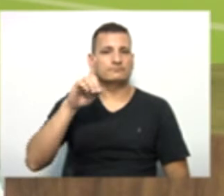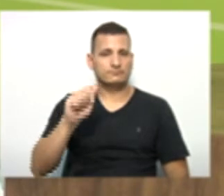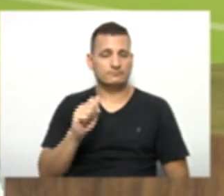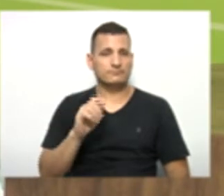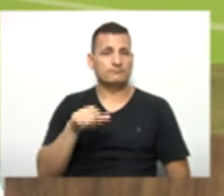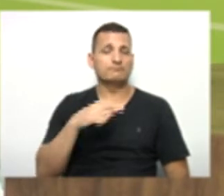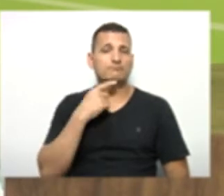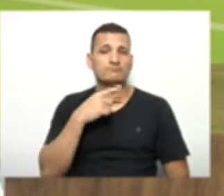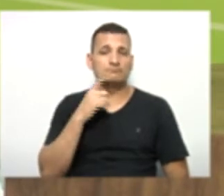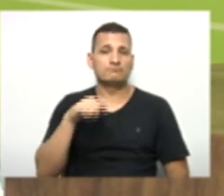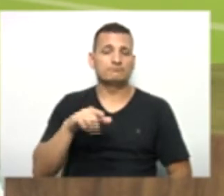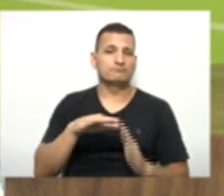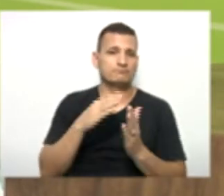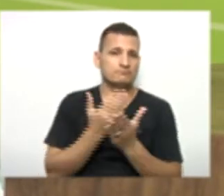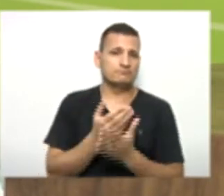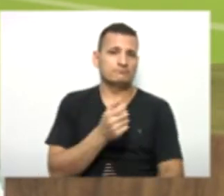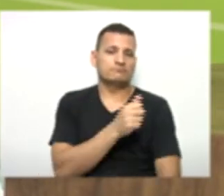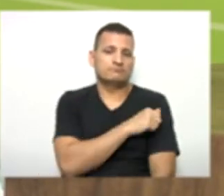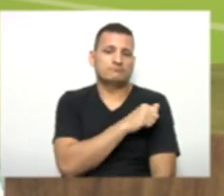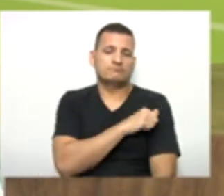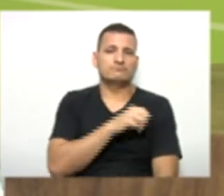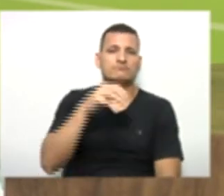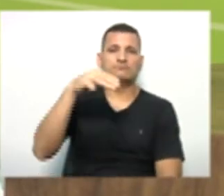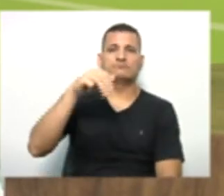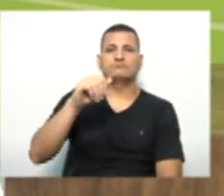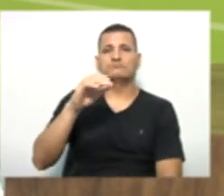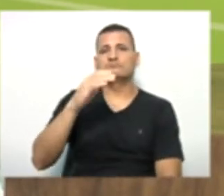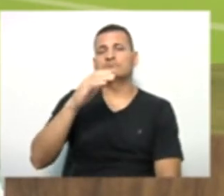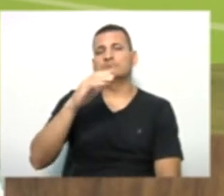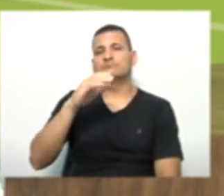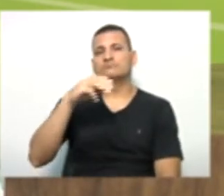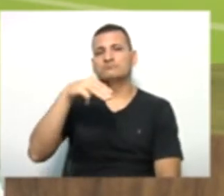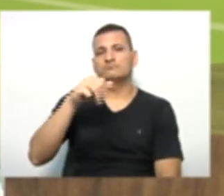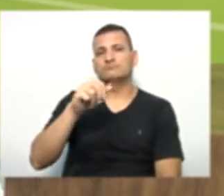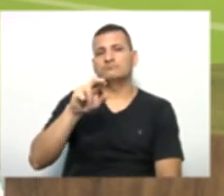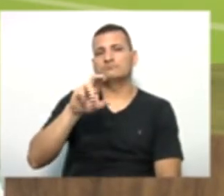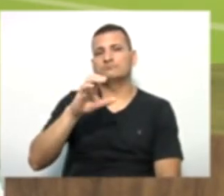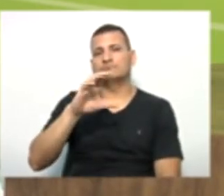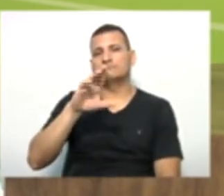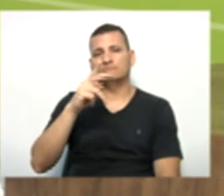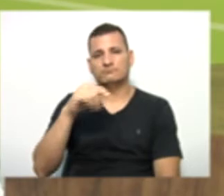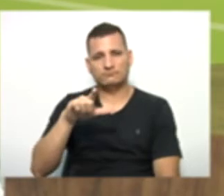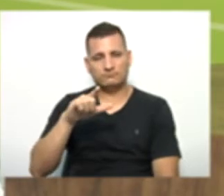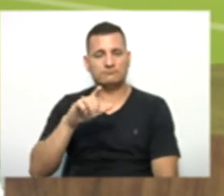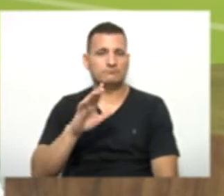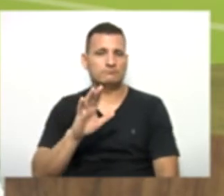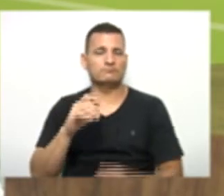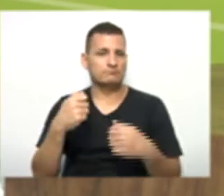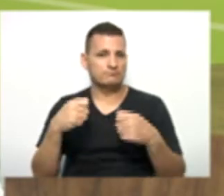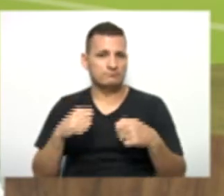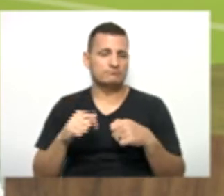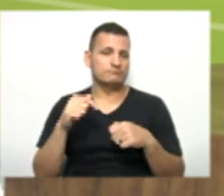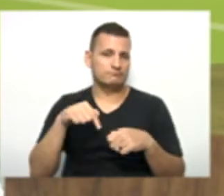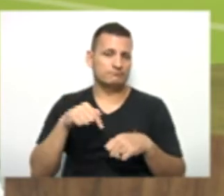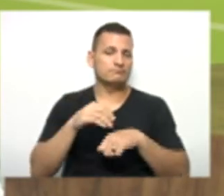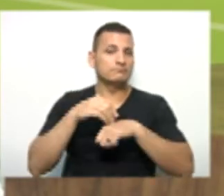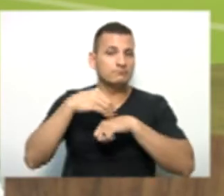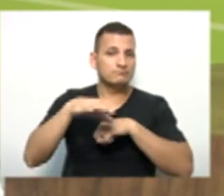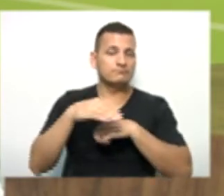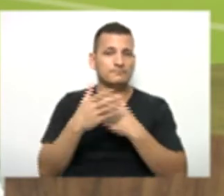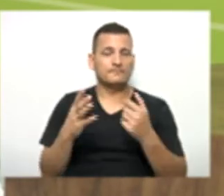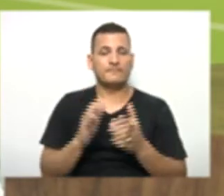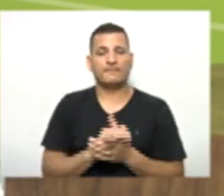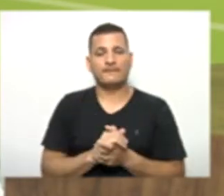da Escola Marechal Rondon, não é em relação ao ato cooperativo e não cooperativo, mas é algo que é necessário que a gente passe para vocês. Eles